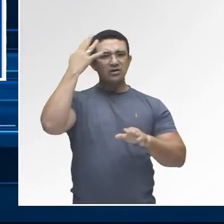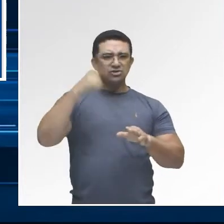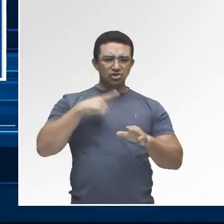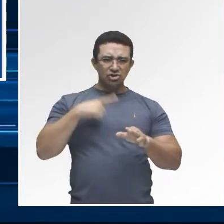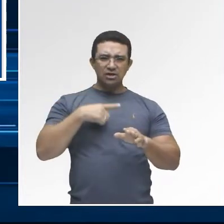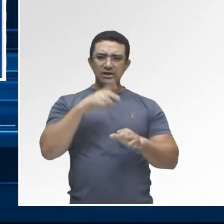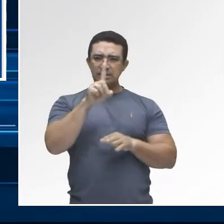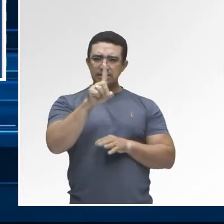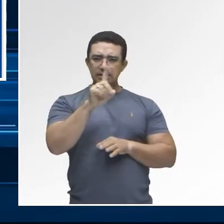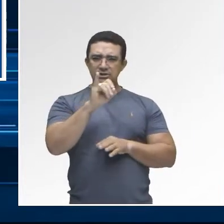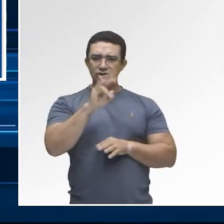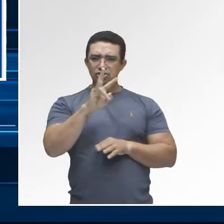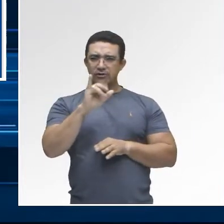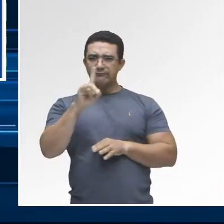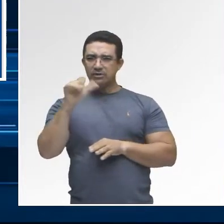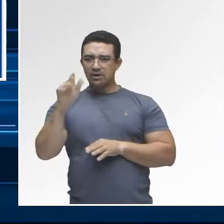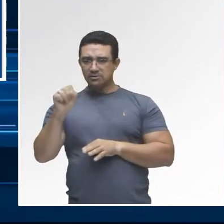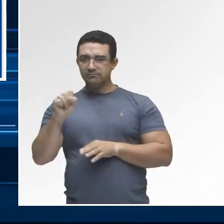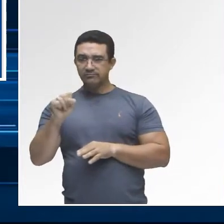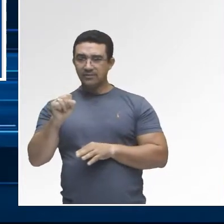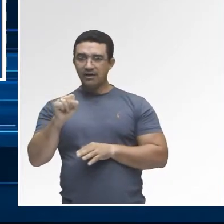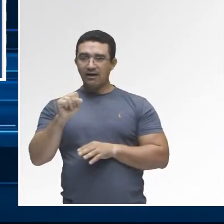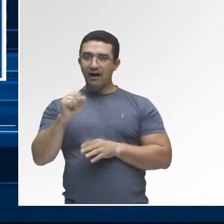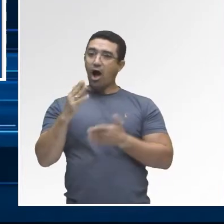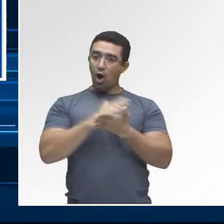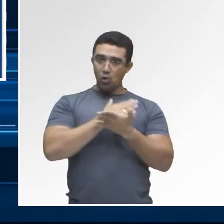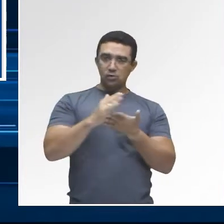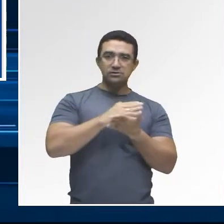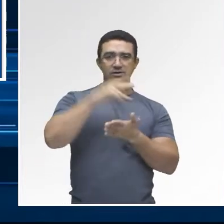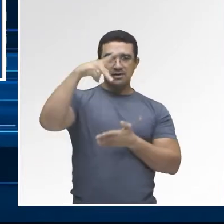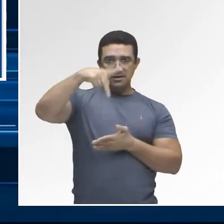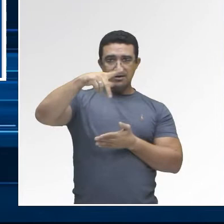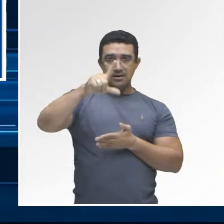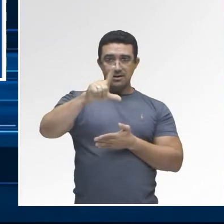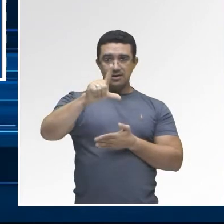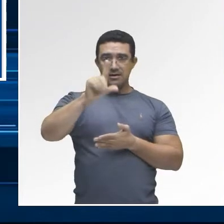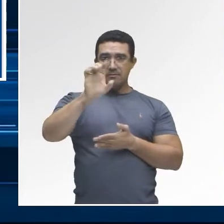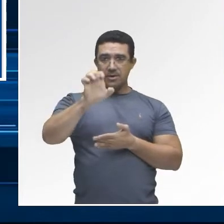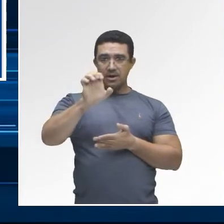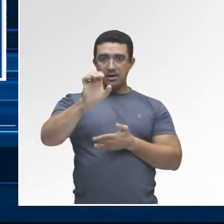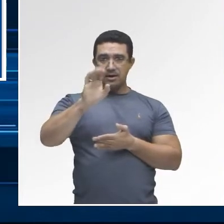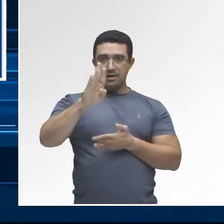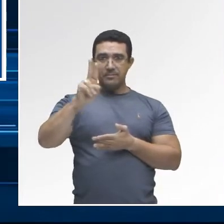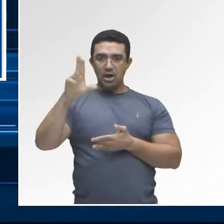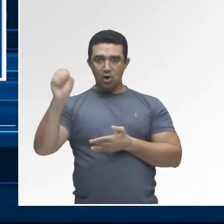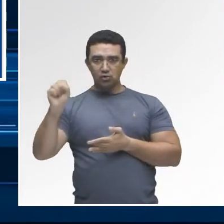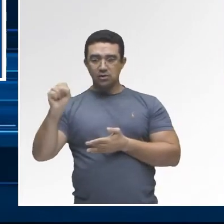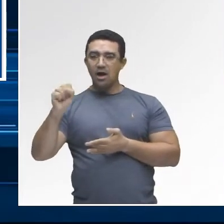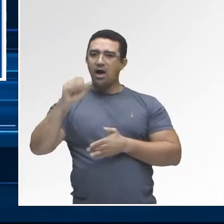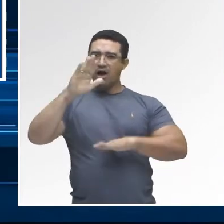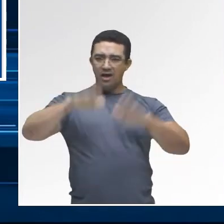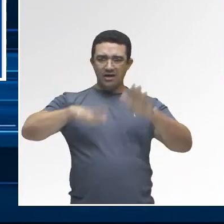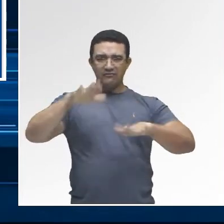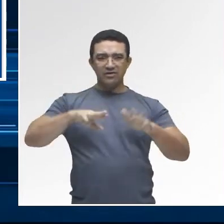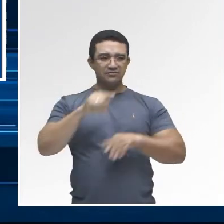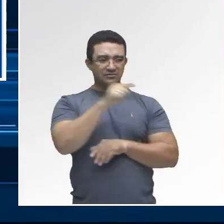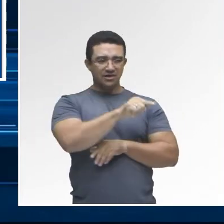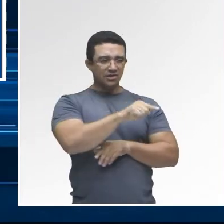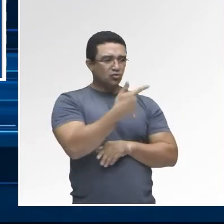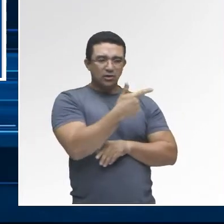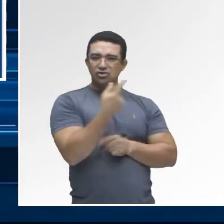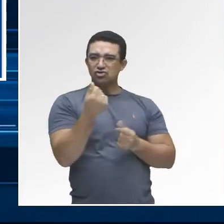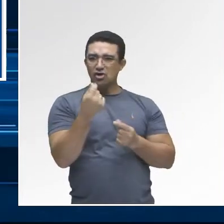os patrícios, alguns plebeus, não tinham como pagar e aí acabavam se tornando escravos desses patrícios. Gente, eu